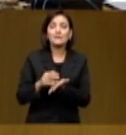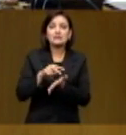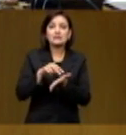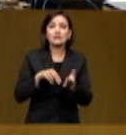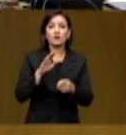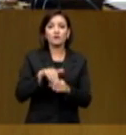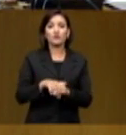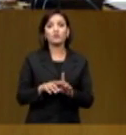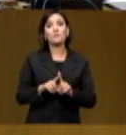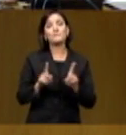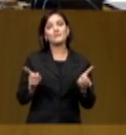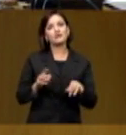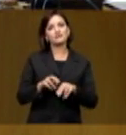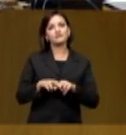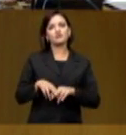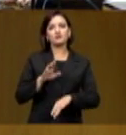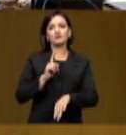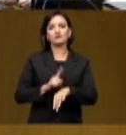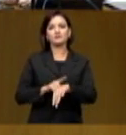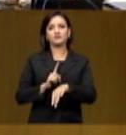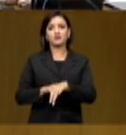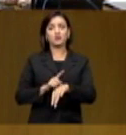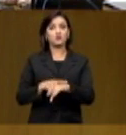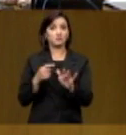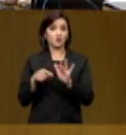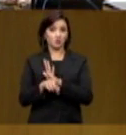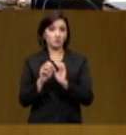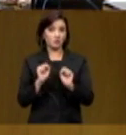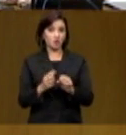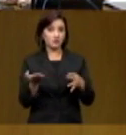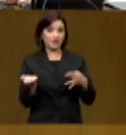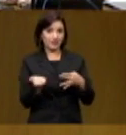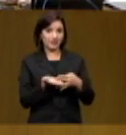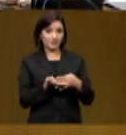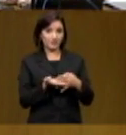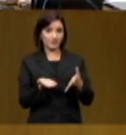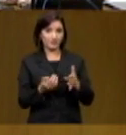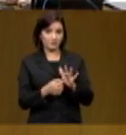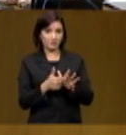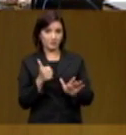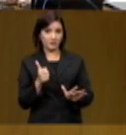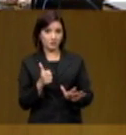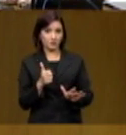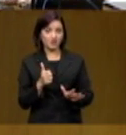dito. Mas, diante do horário, pergunto se poderemos, claro, então, fazer o intervalo